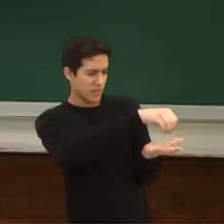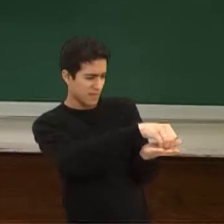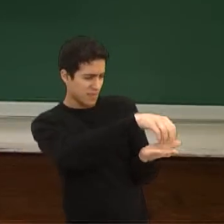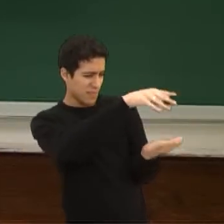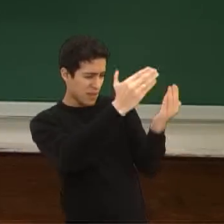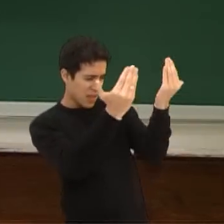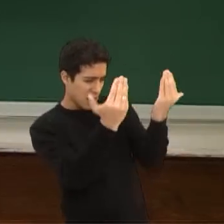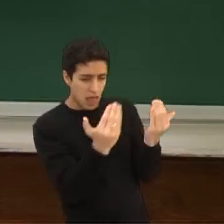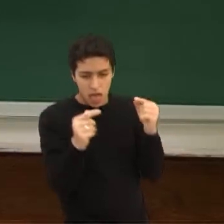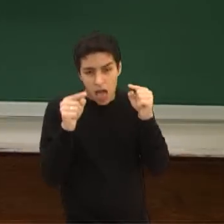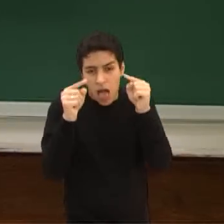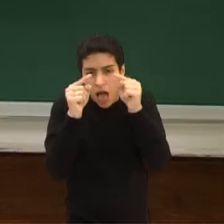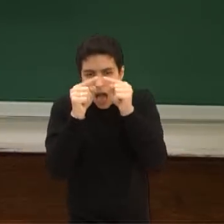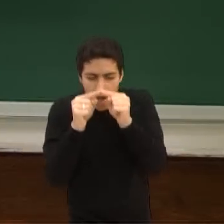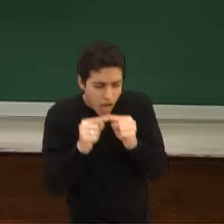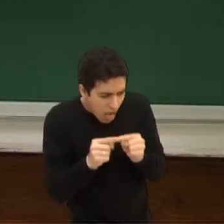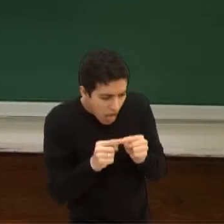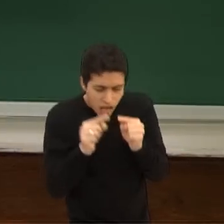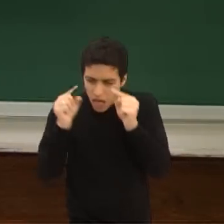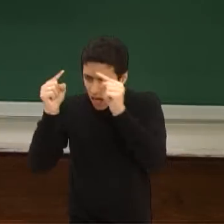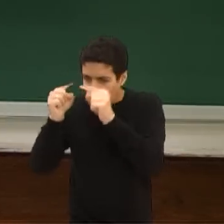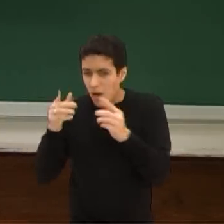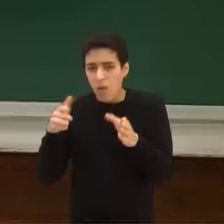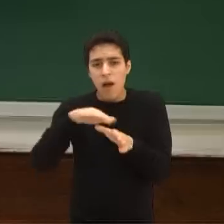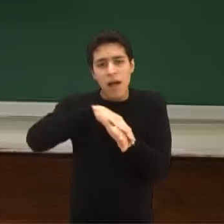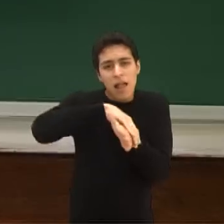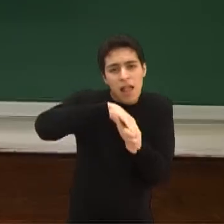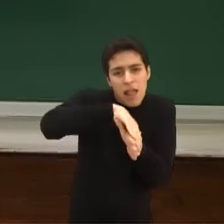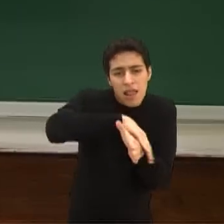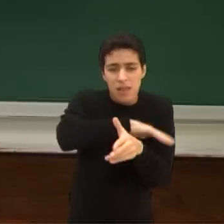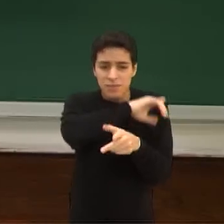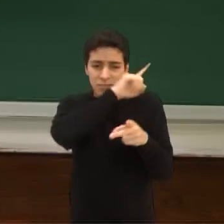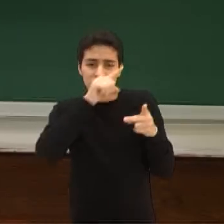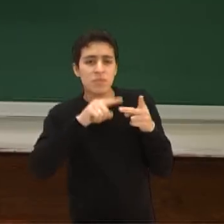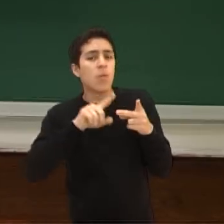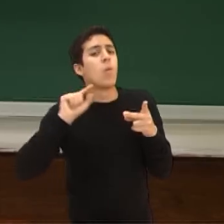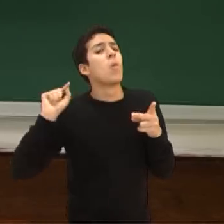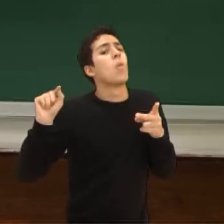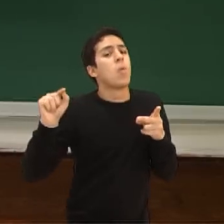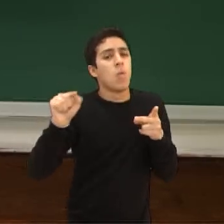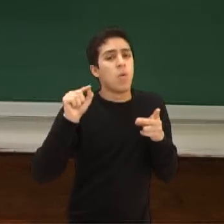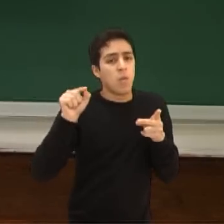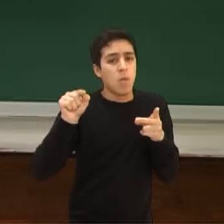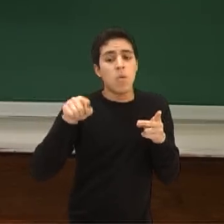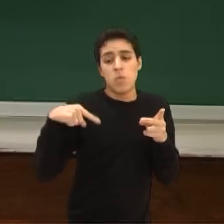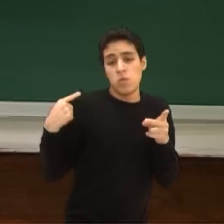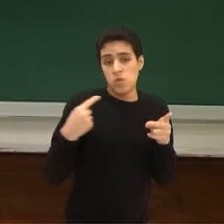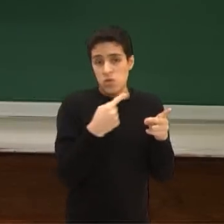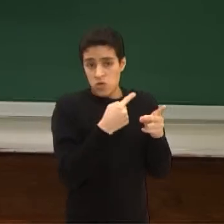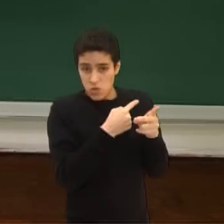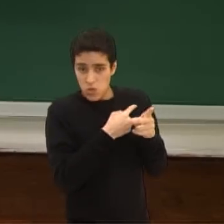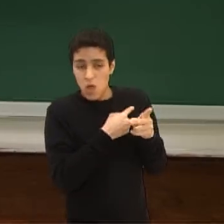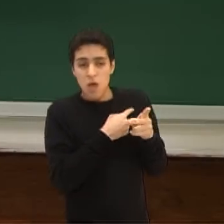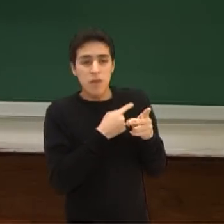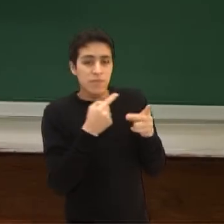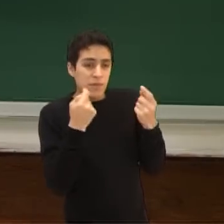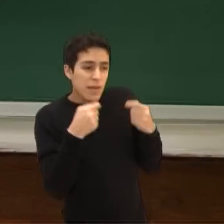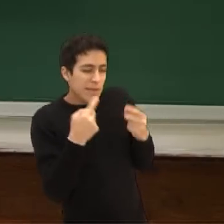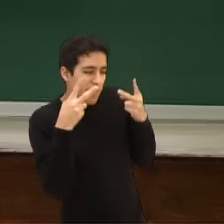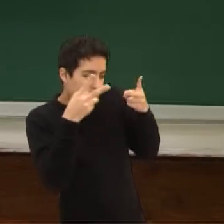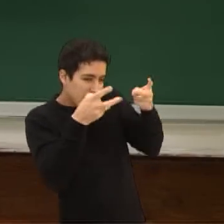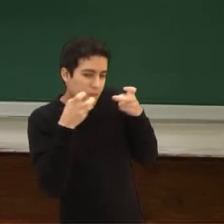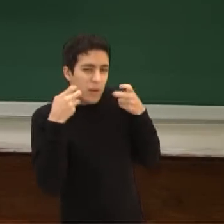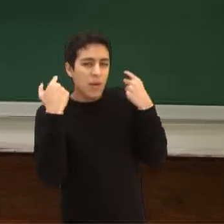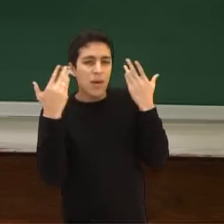Analisa, hein? Quais são as faces laterais? Quais são as nossas faces que